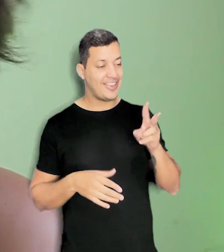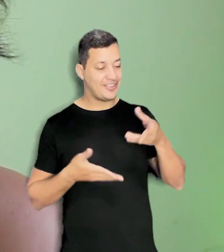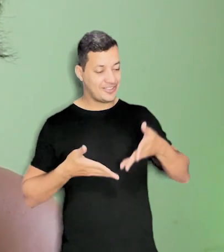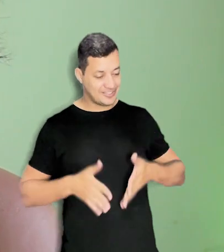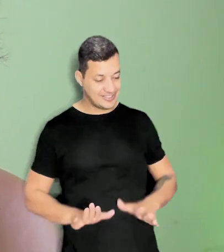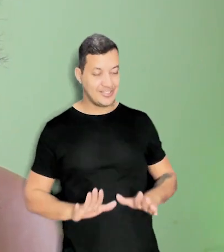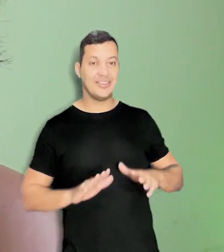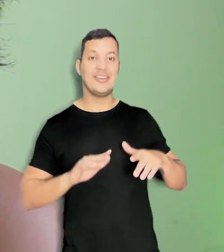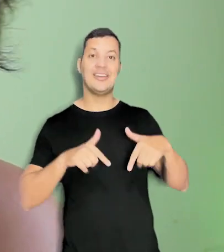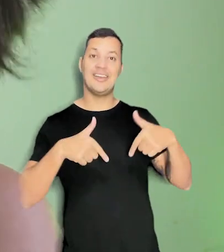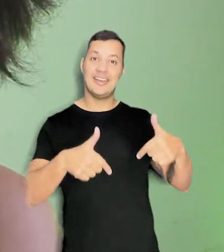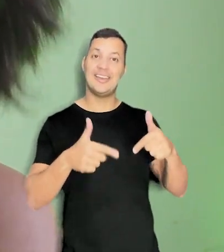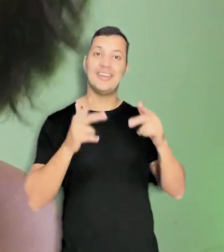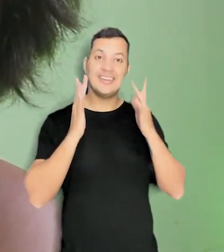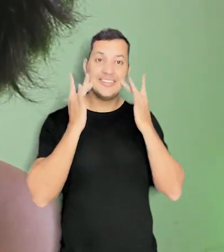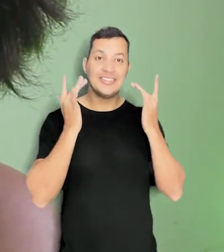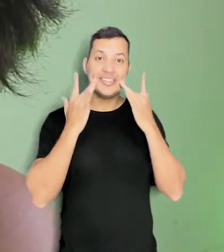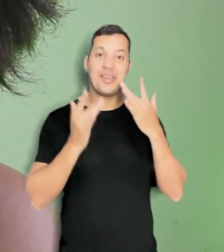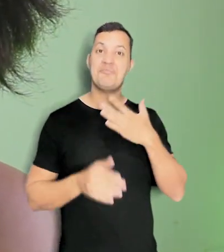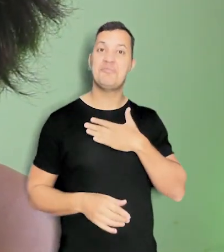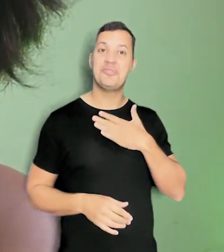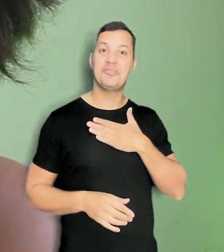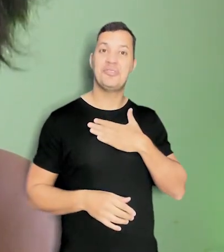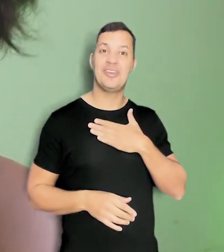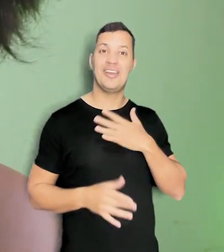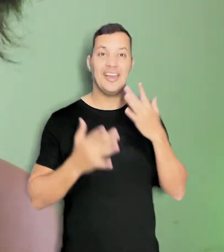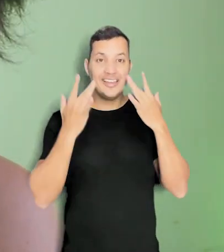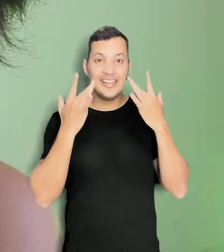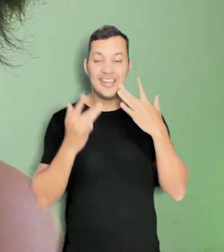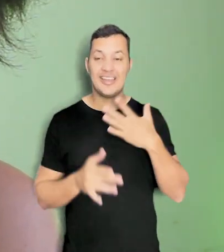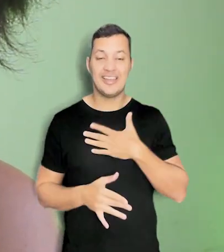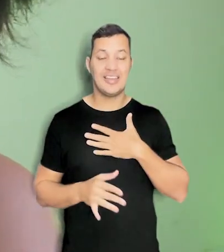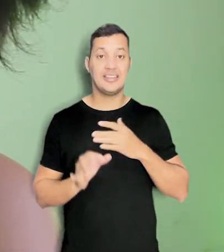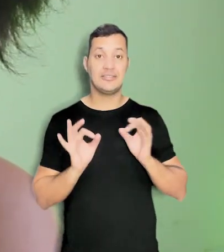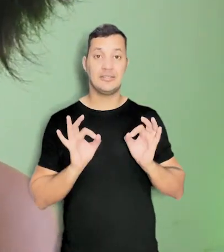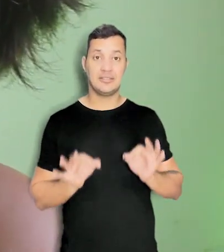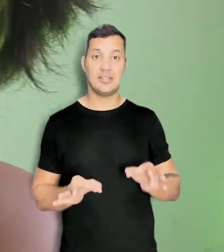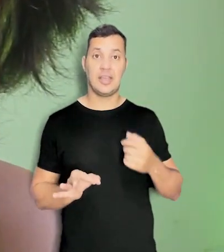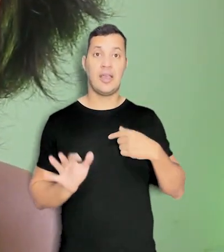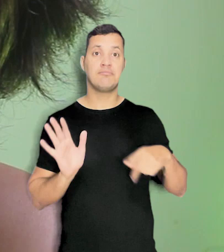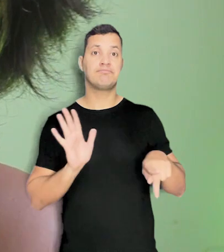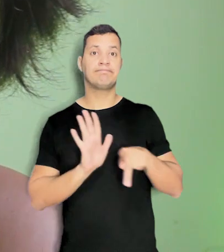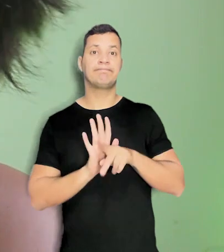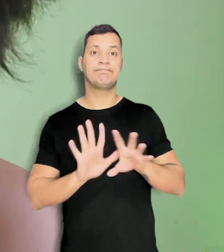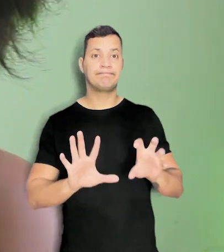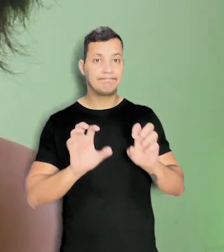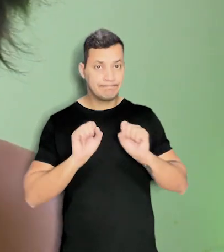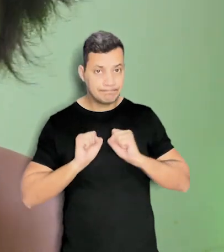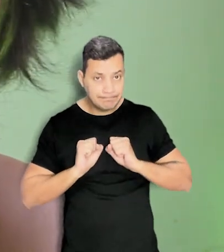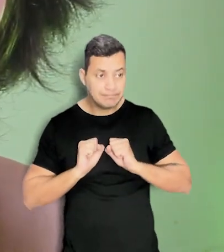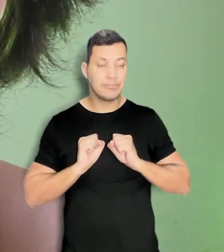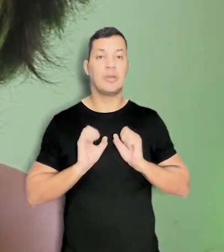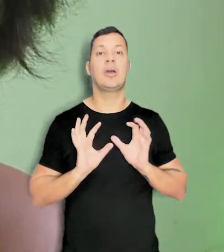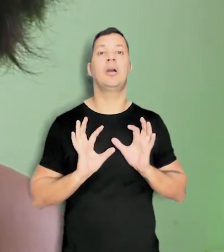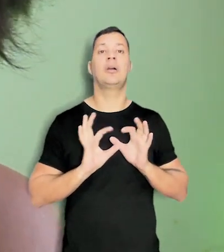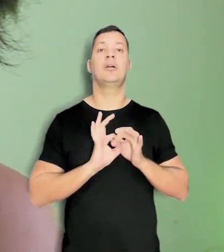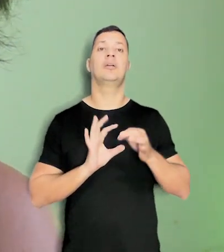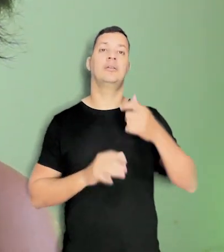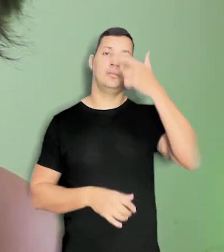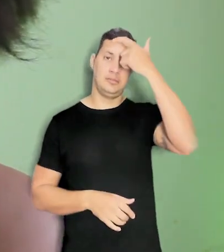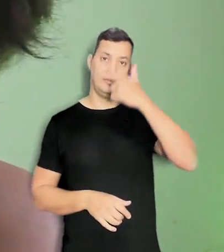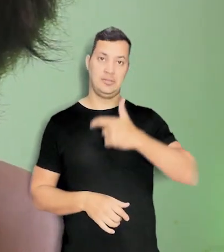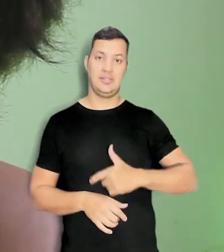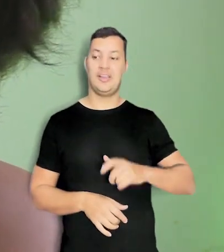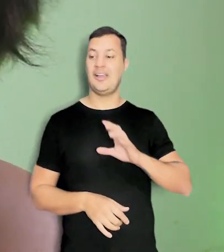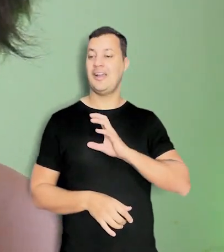isso aqui. Isso é meu. E, de uma certa forma, eu me apropriei daquilo ali. Eu me encontrei naquilo ali.